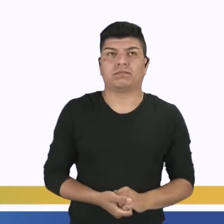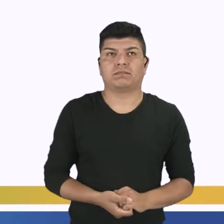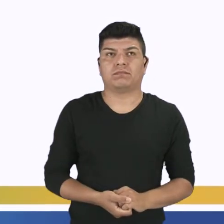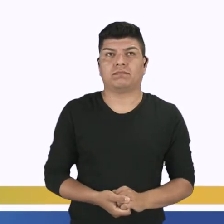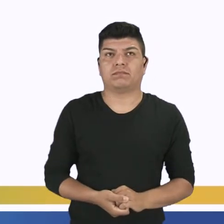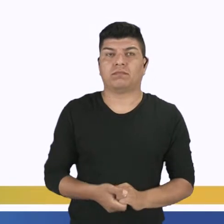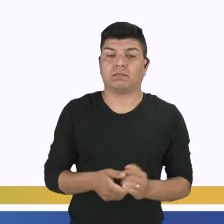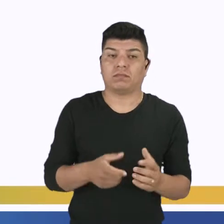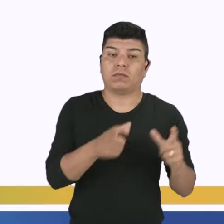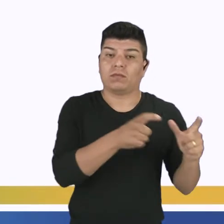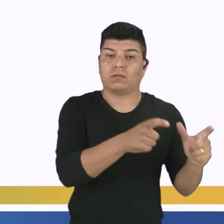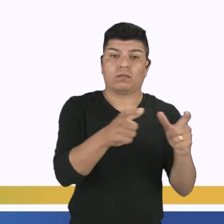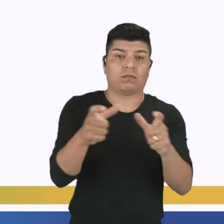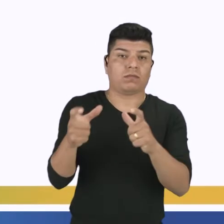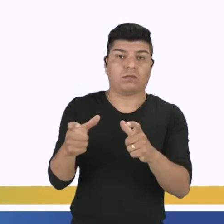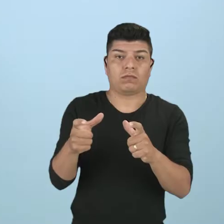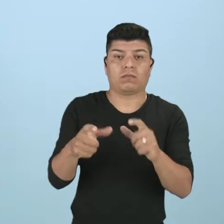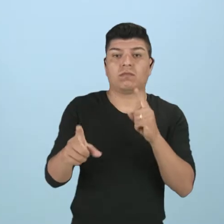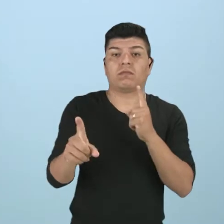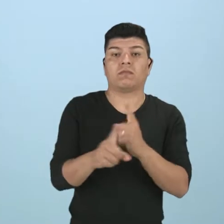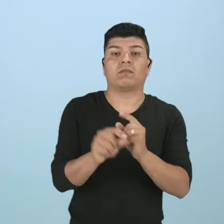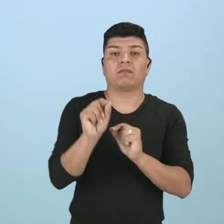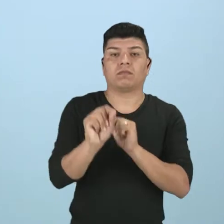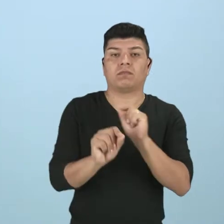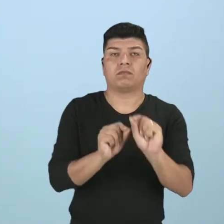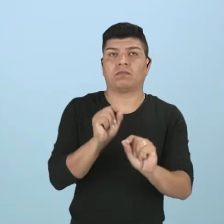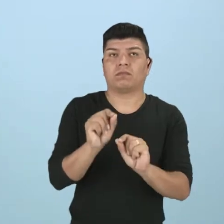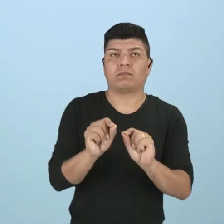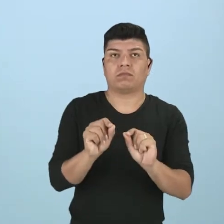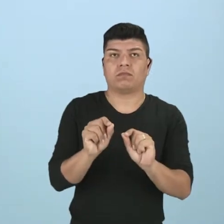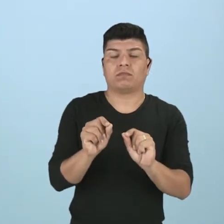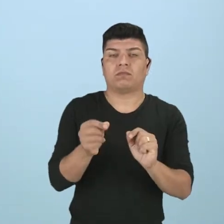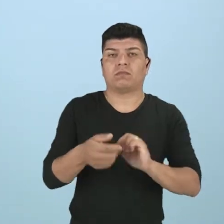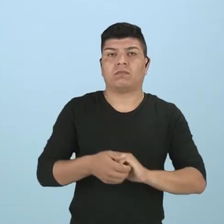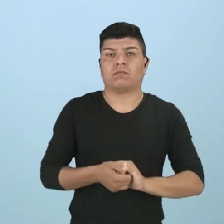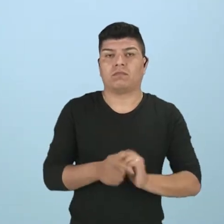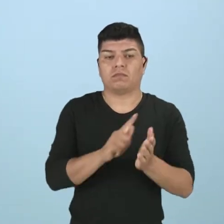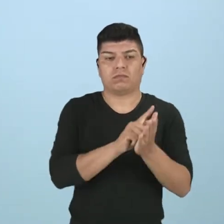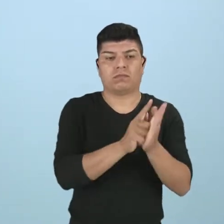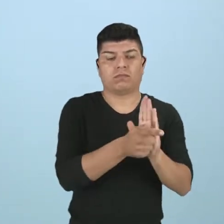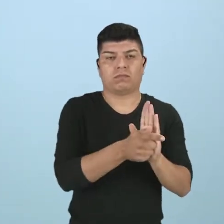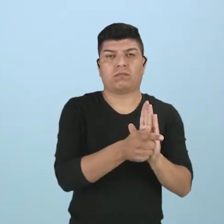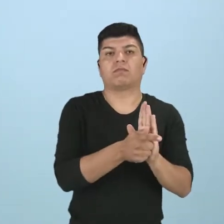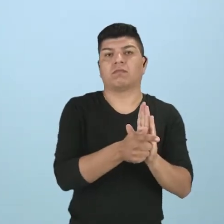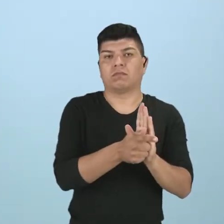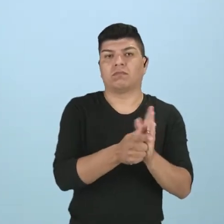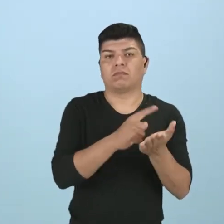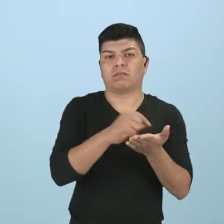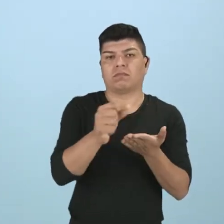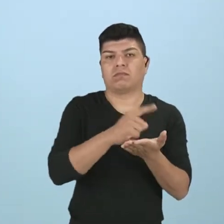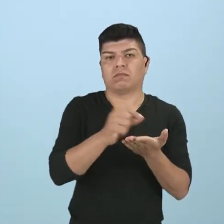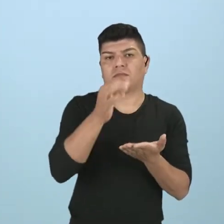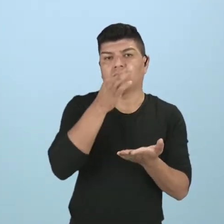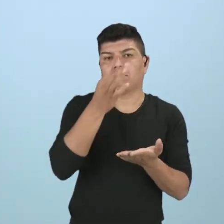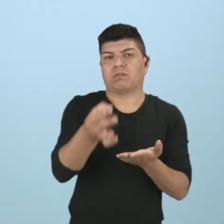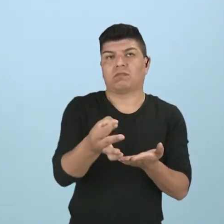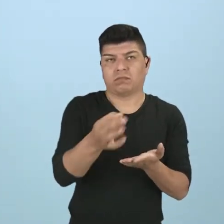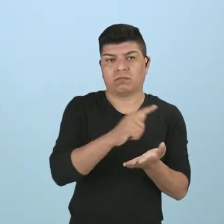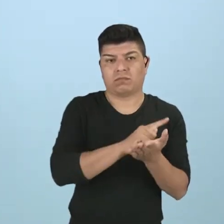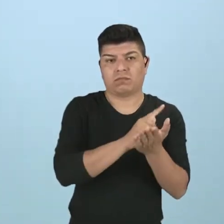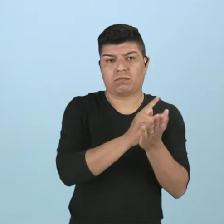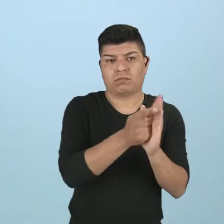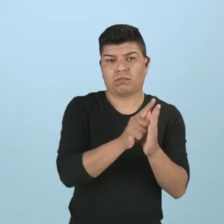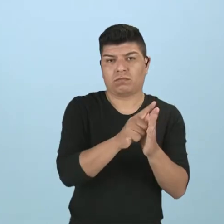Em certos lugares, vocês vão encontrar que diga que o gênero do artigo de opinião é um